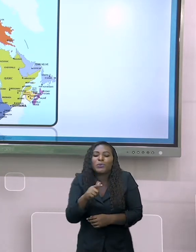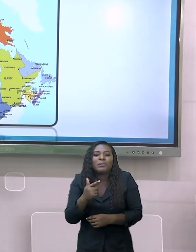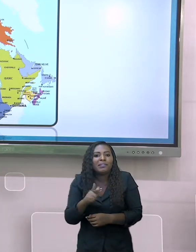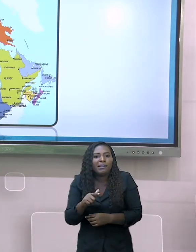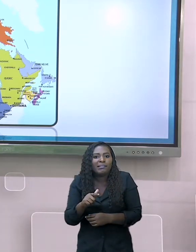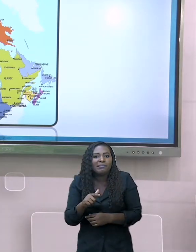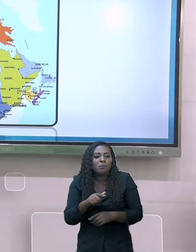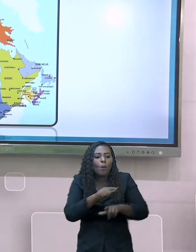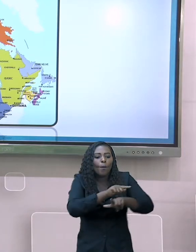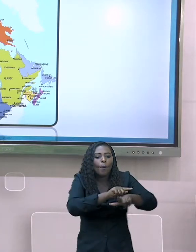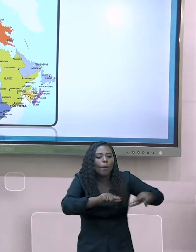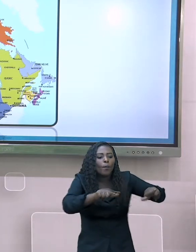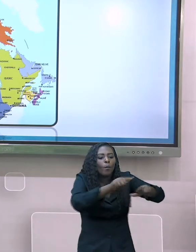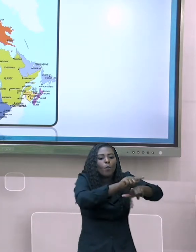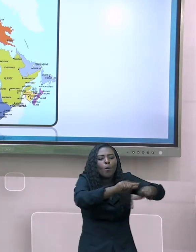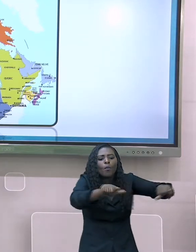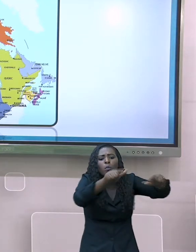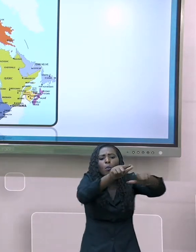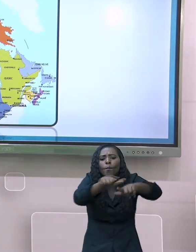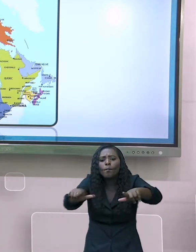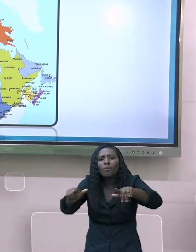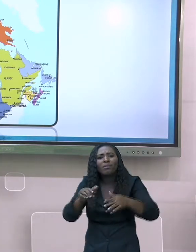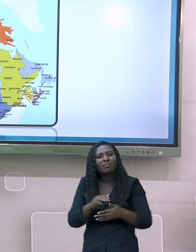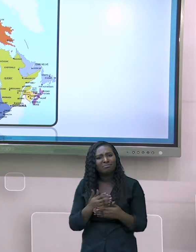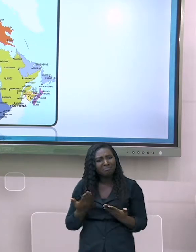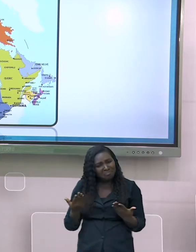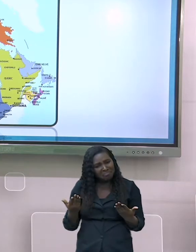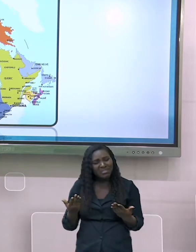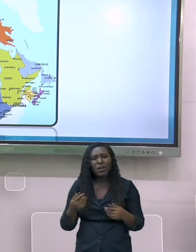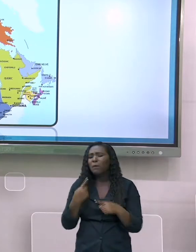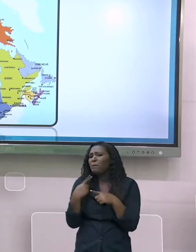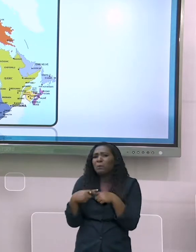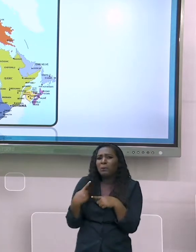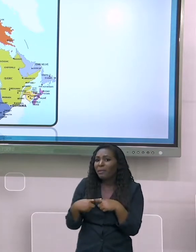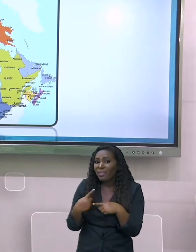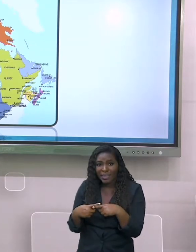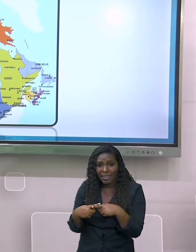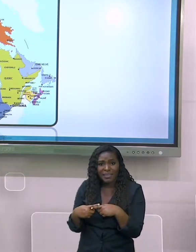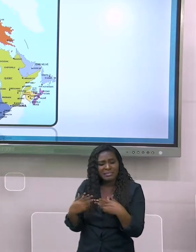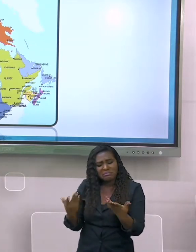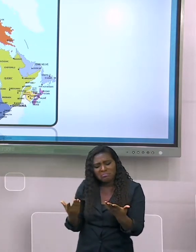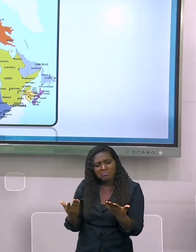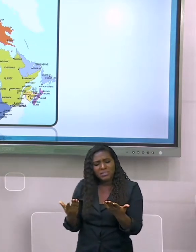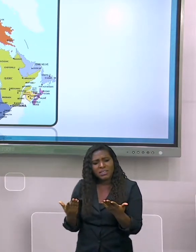dos melhores lugares do mundo para se viver, tá?